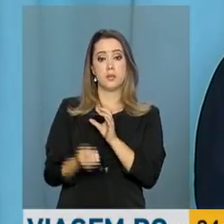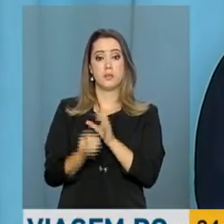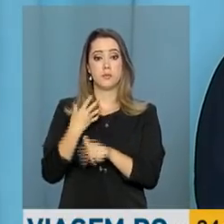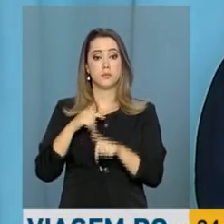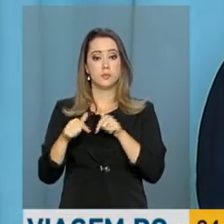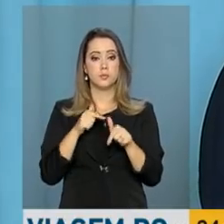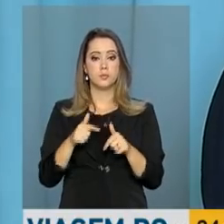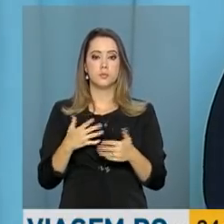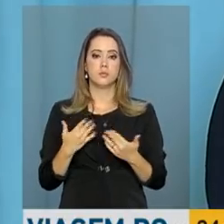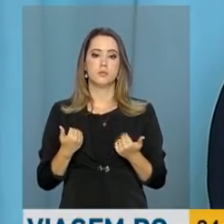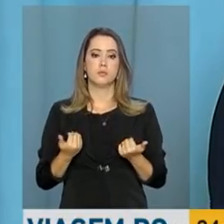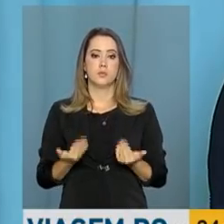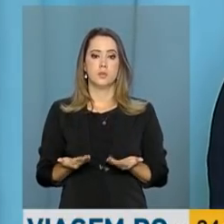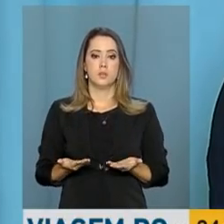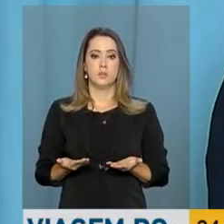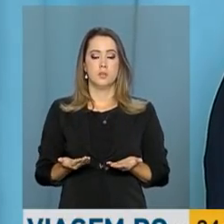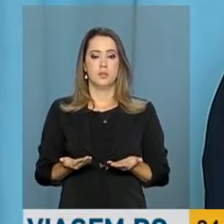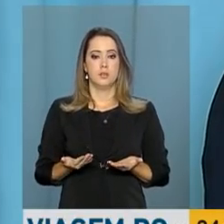empregos,